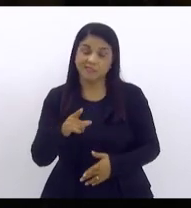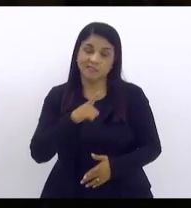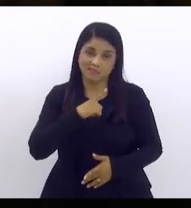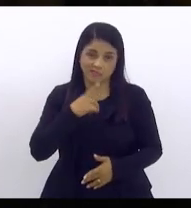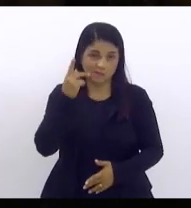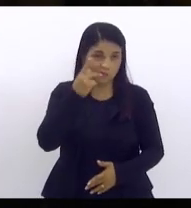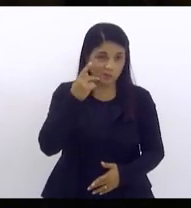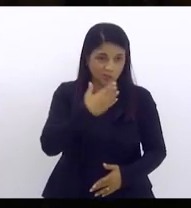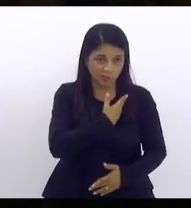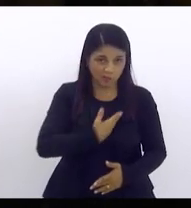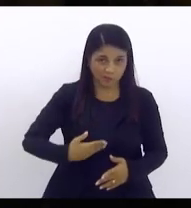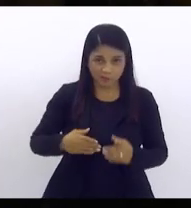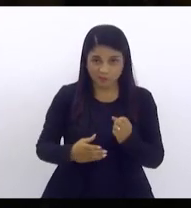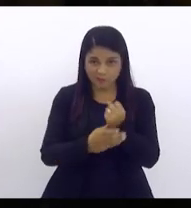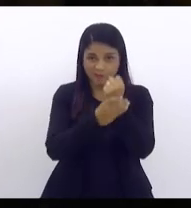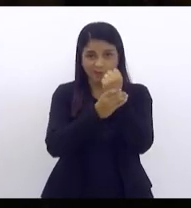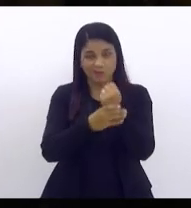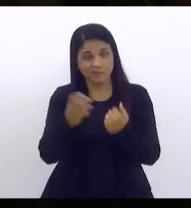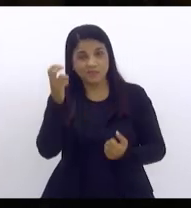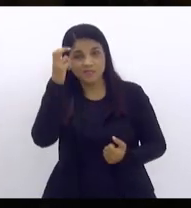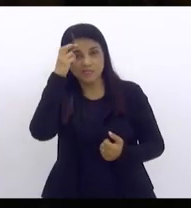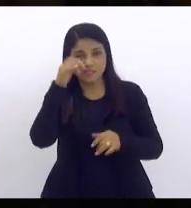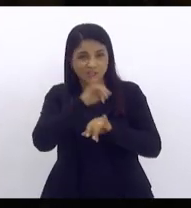segurança com inteligência e informação,